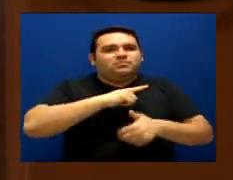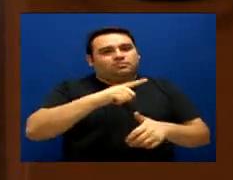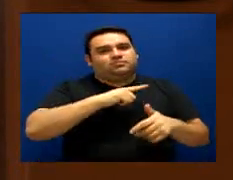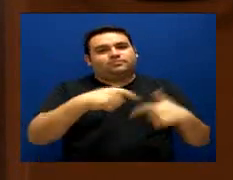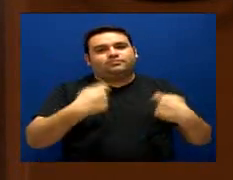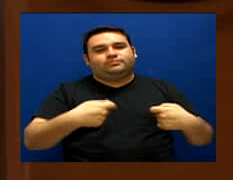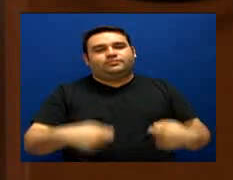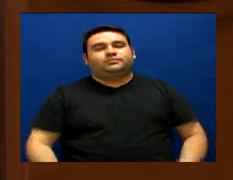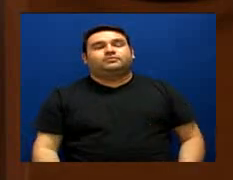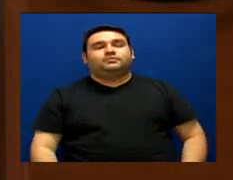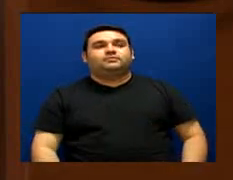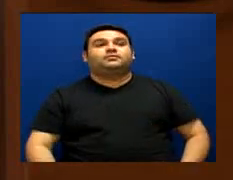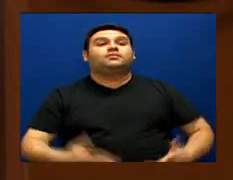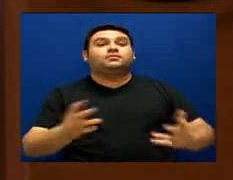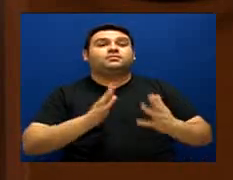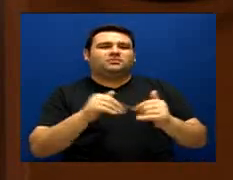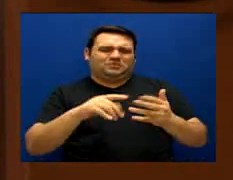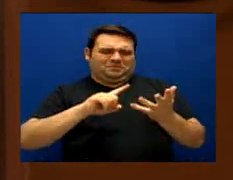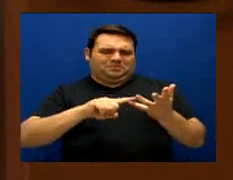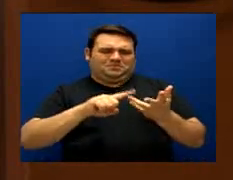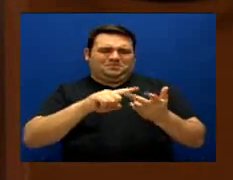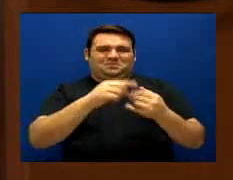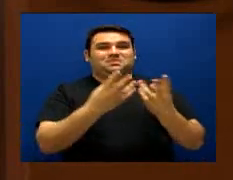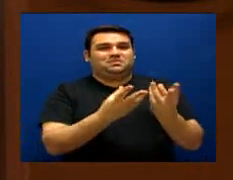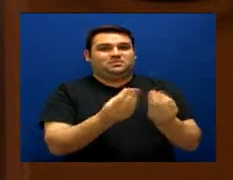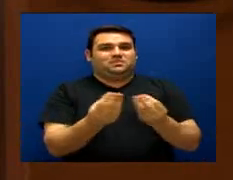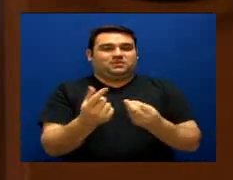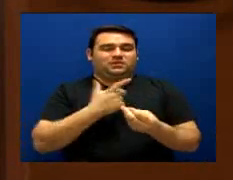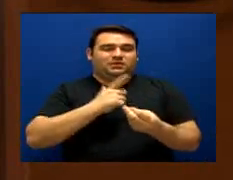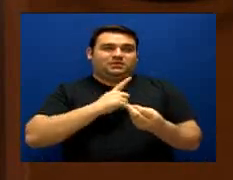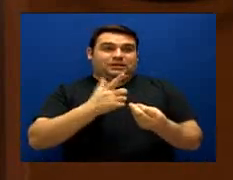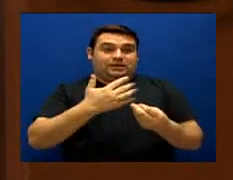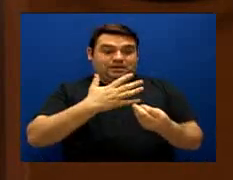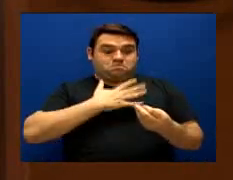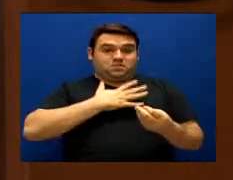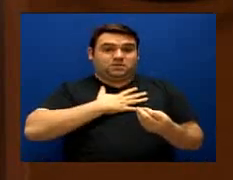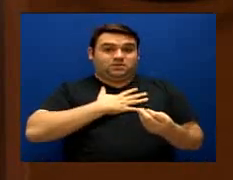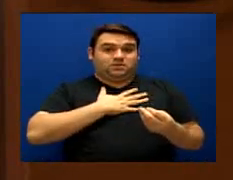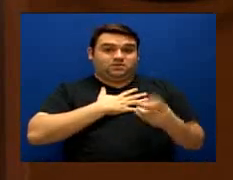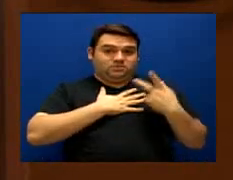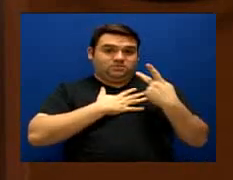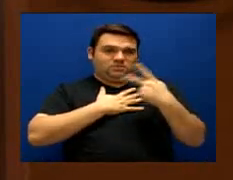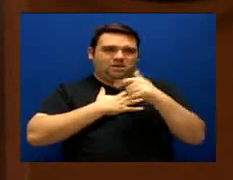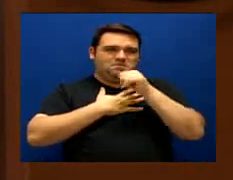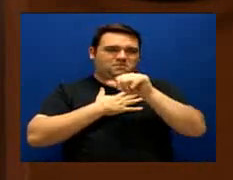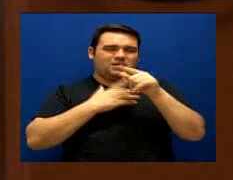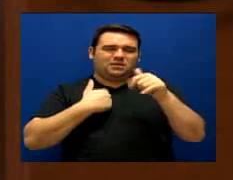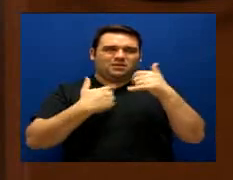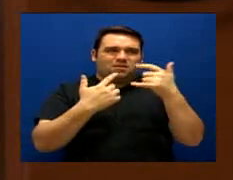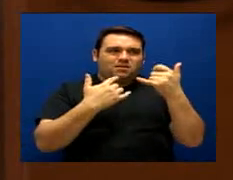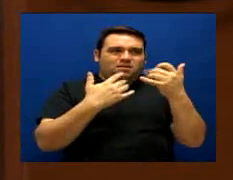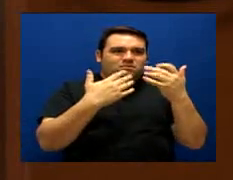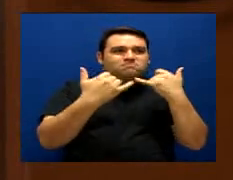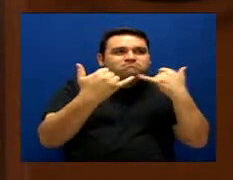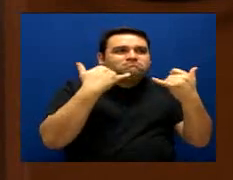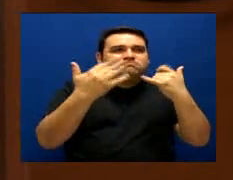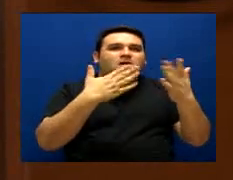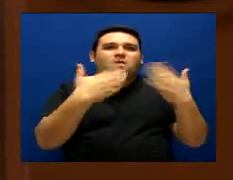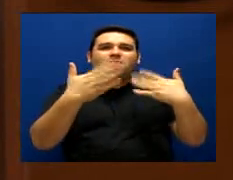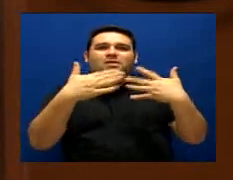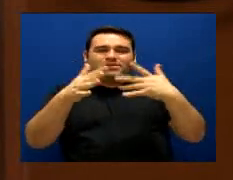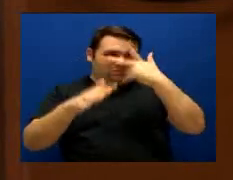Então, reivindicações tem muitas. Eu, particularmente, tenho contato com alguns protetores,